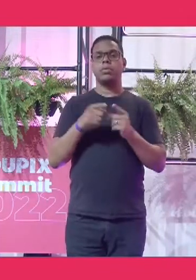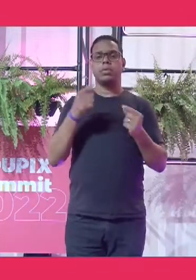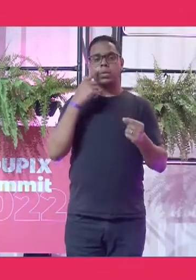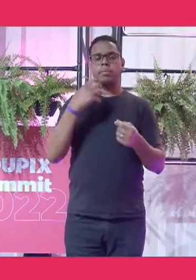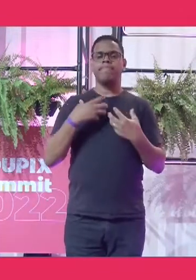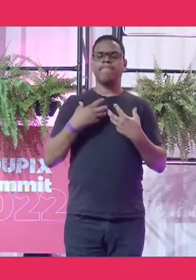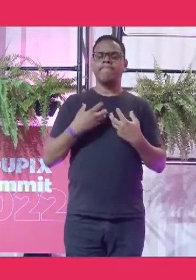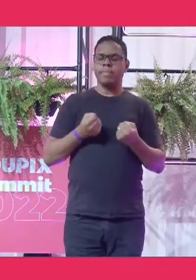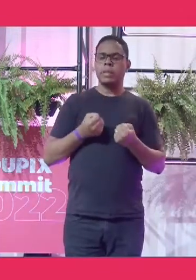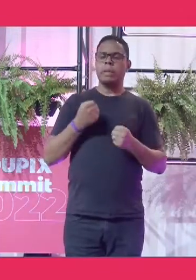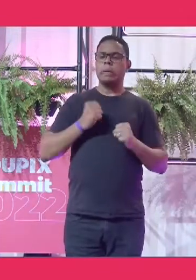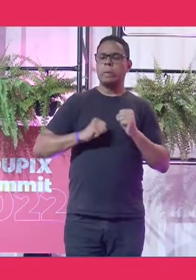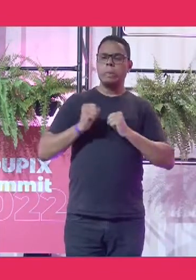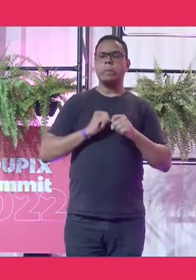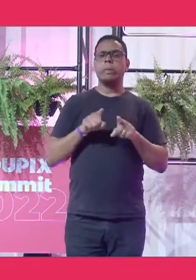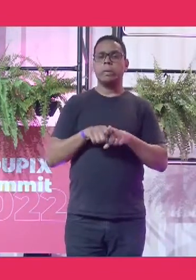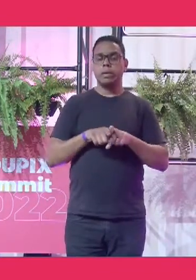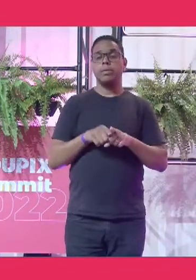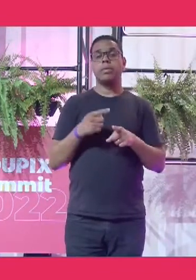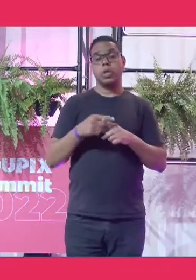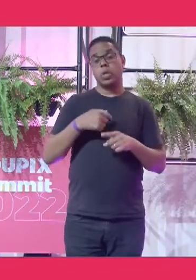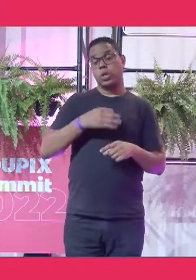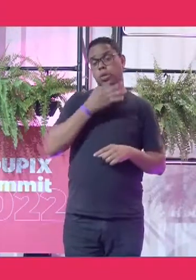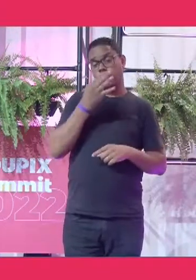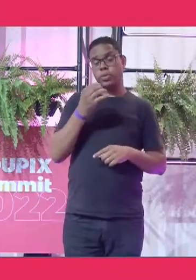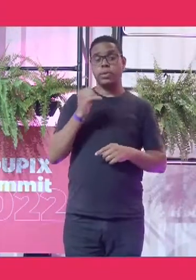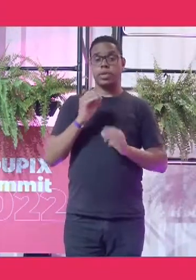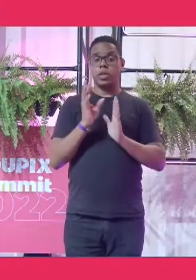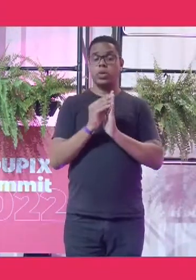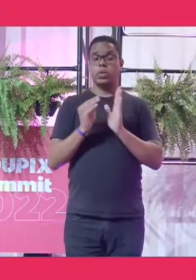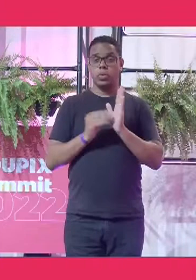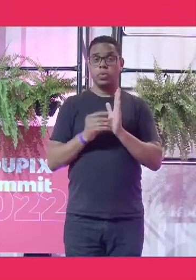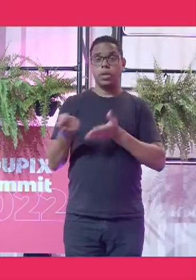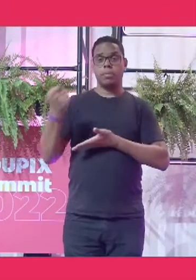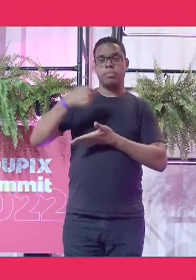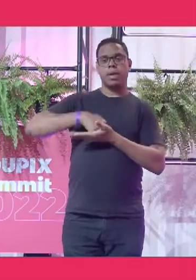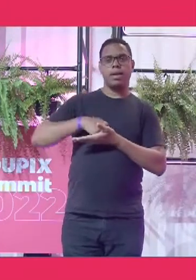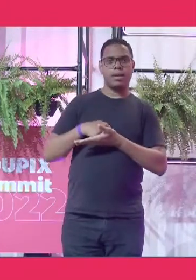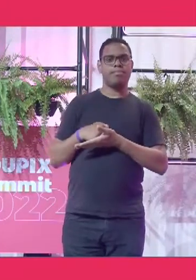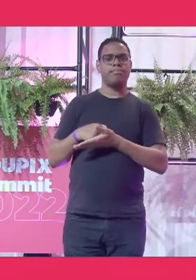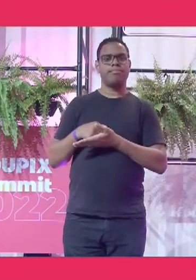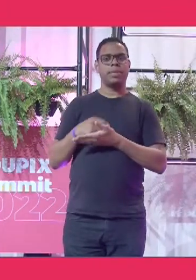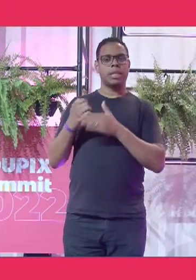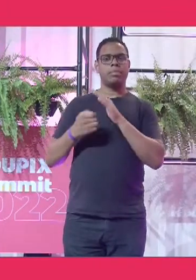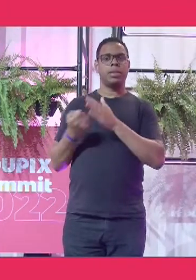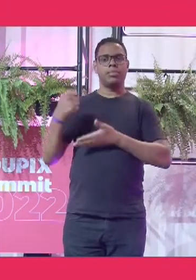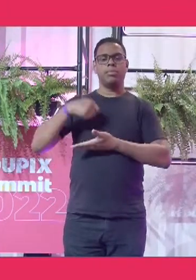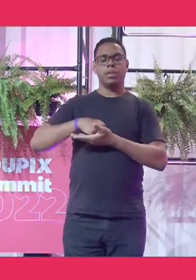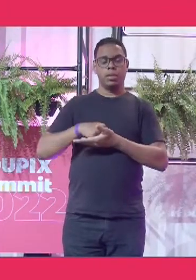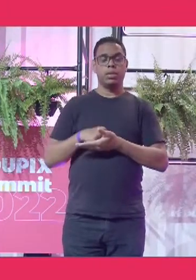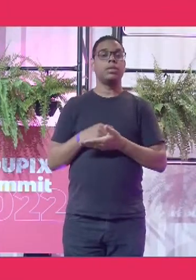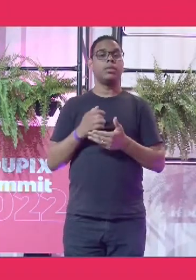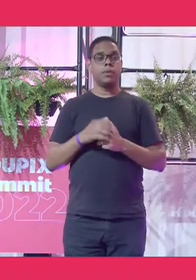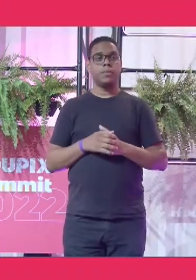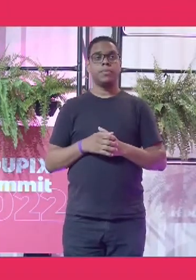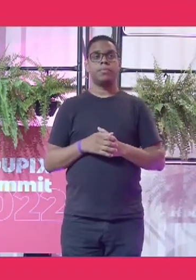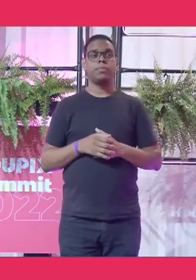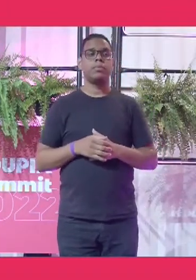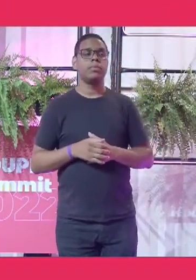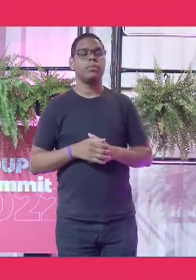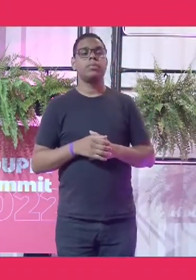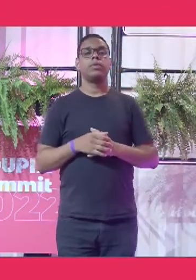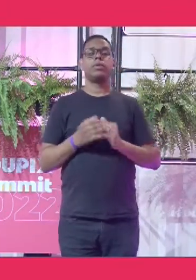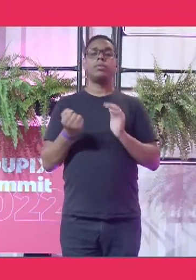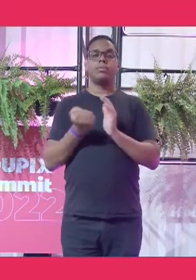sim. Principalmente aqui no meu ponto de vista, quando é um conteúdo que você está sendo pago para fazer. Sabe? E aí a marca